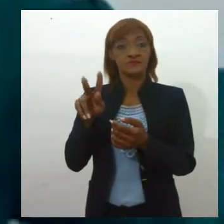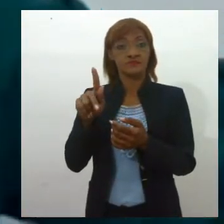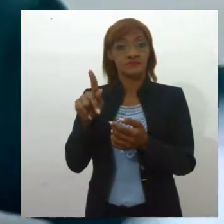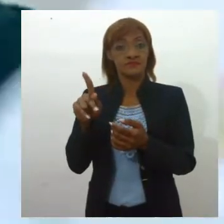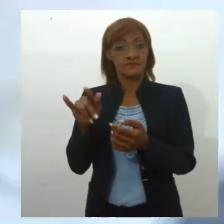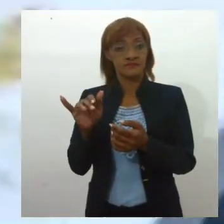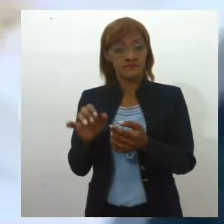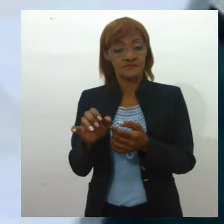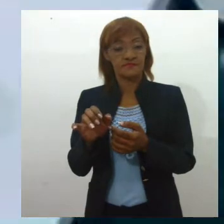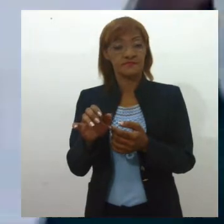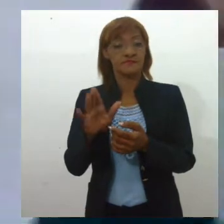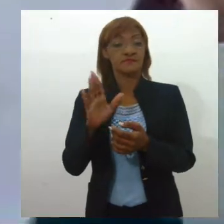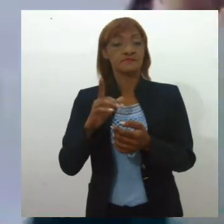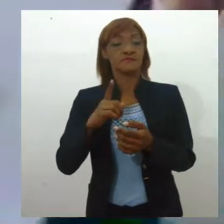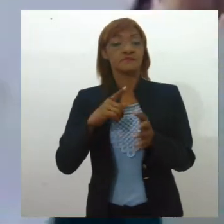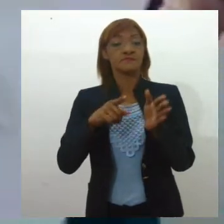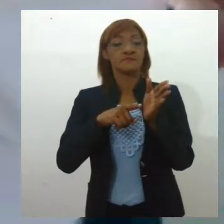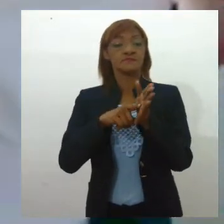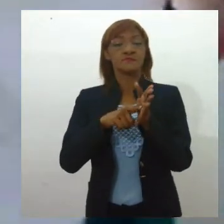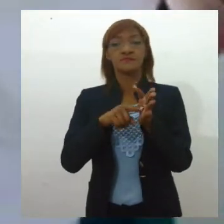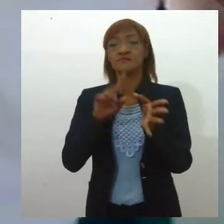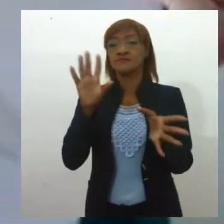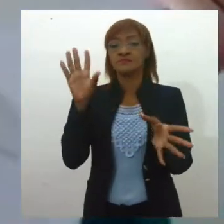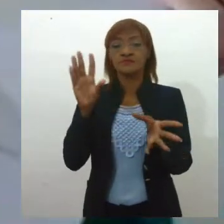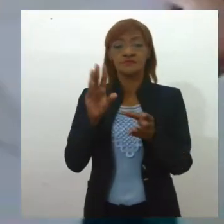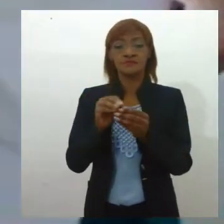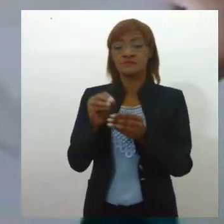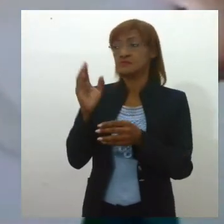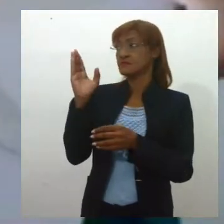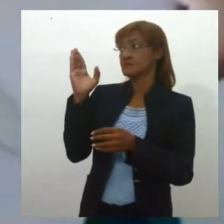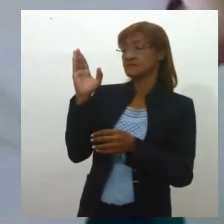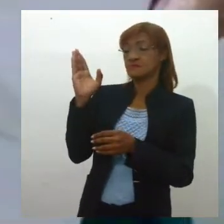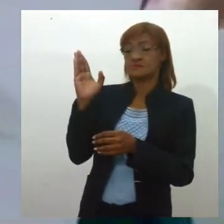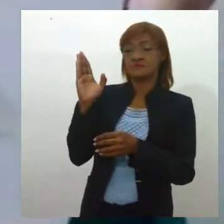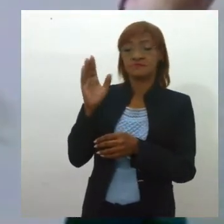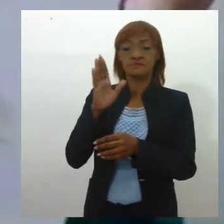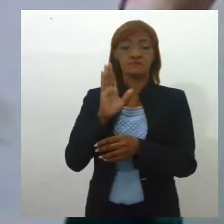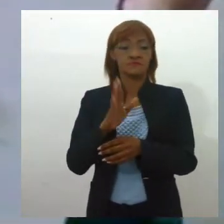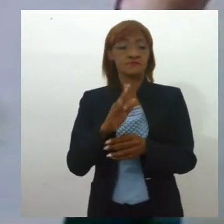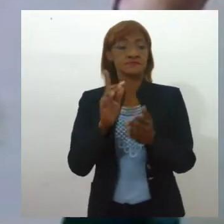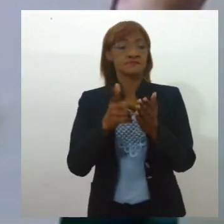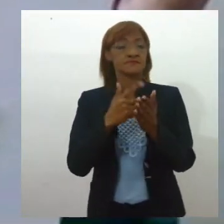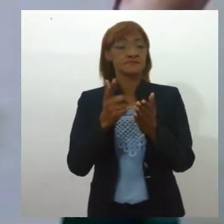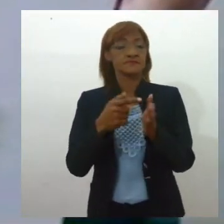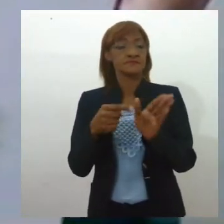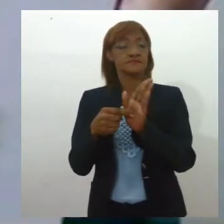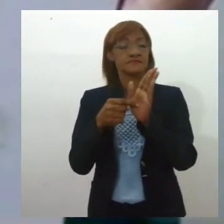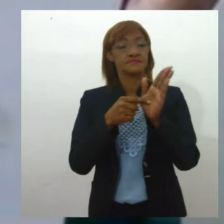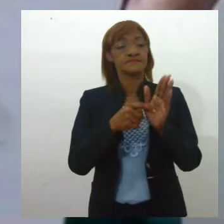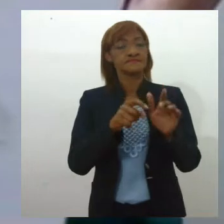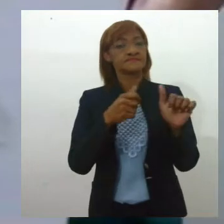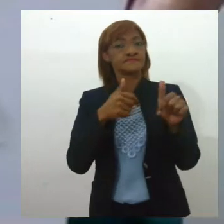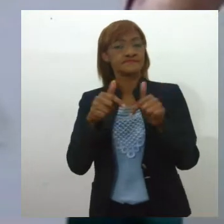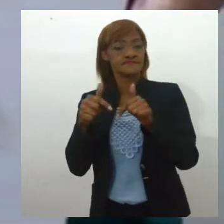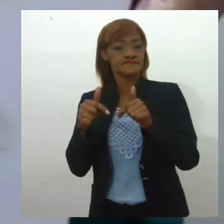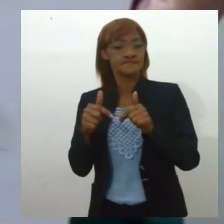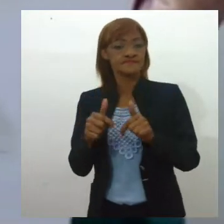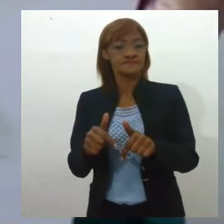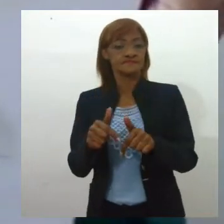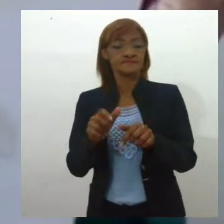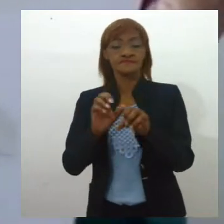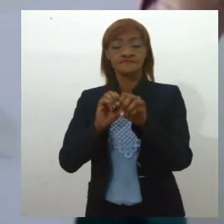uma espécie de prestação de contas para a sociedade, do nosso trabalho, na parte da educação ambiental.